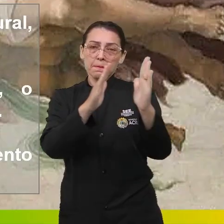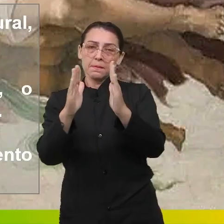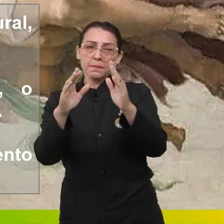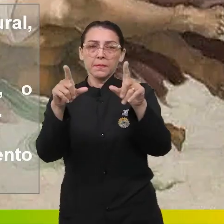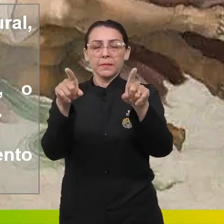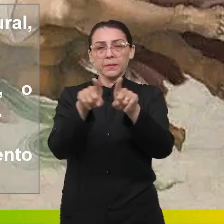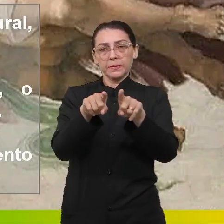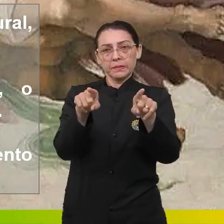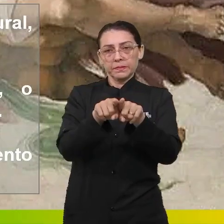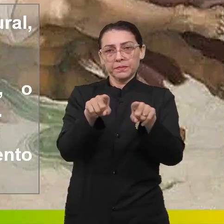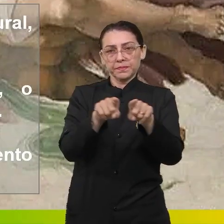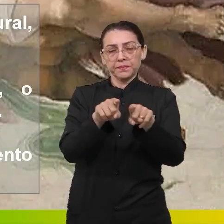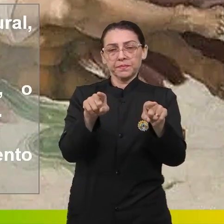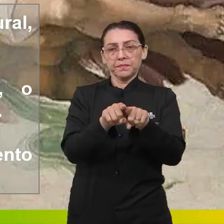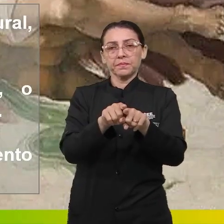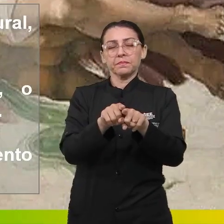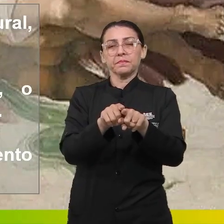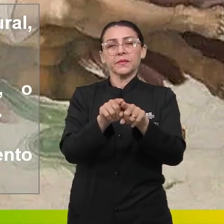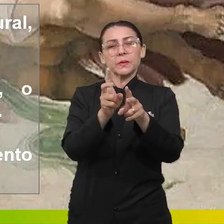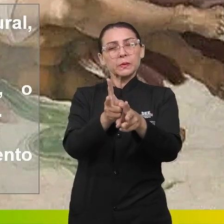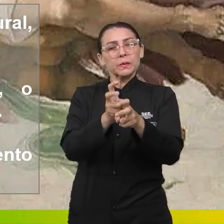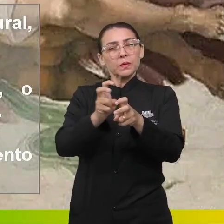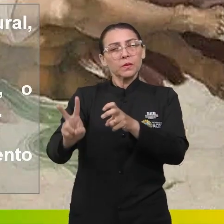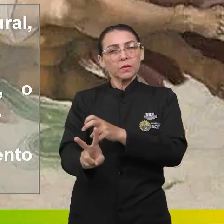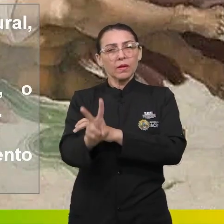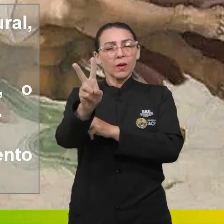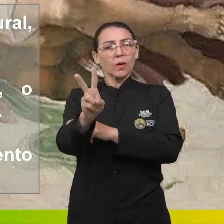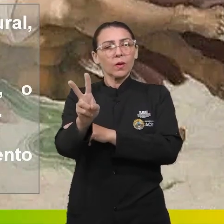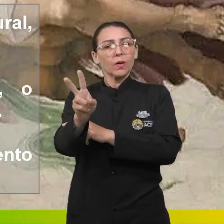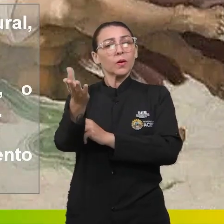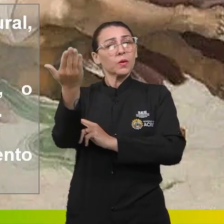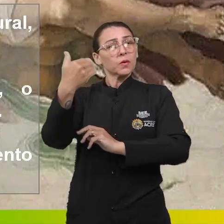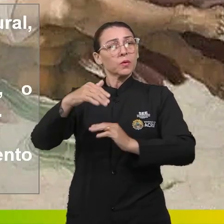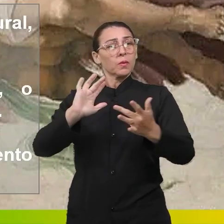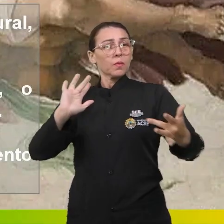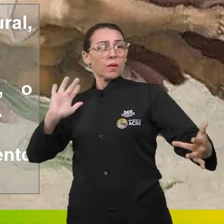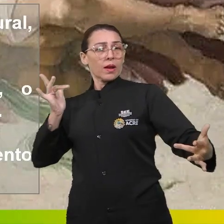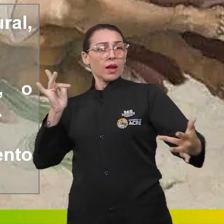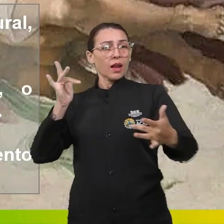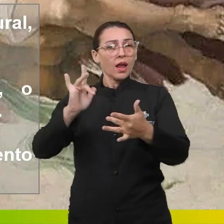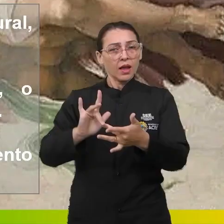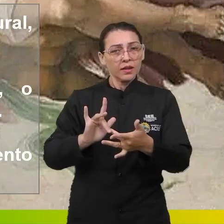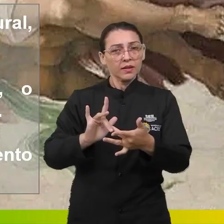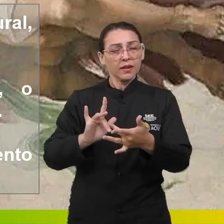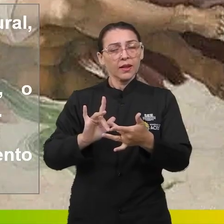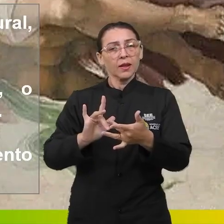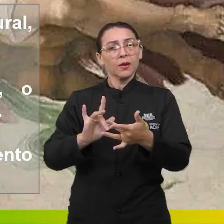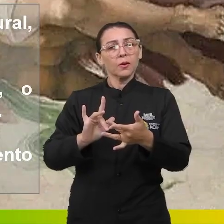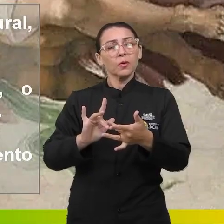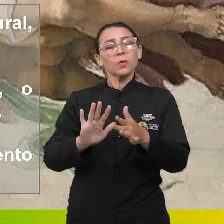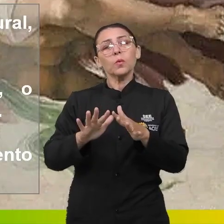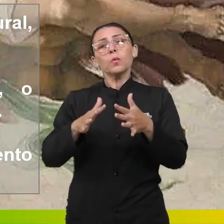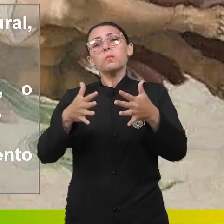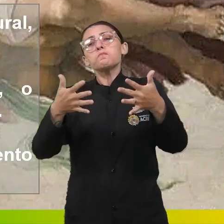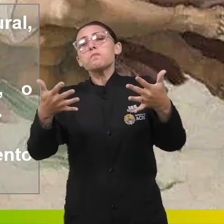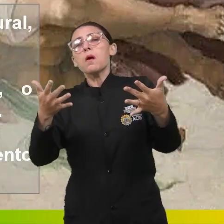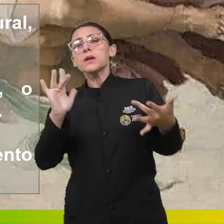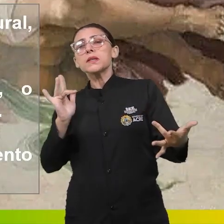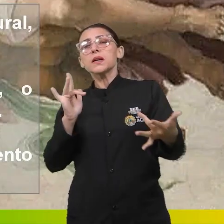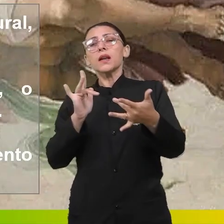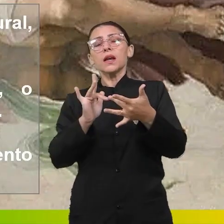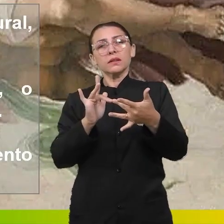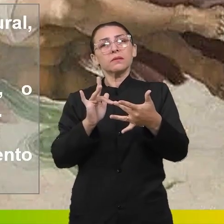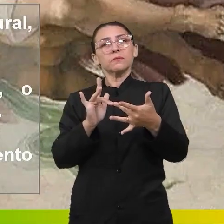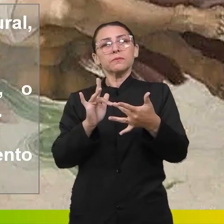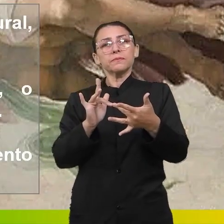gente, marcado pelo resgate dos valores da antiguidade clássica. Qual antiguidade clássica é essa,